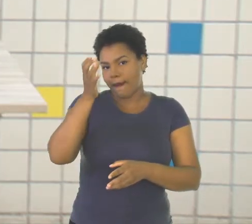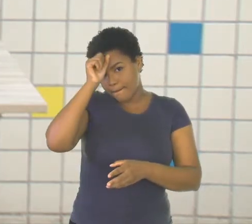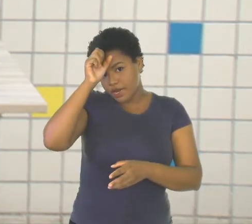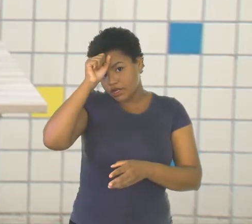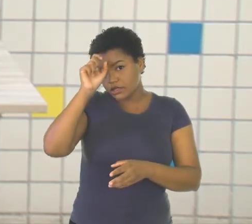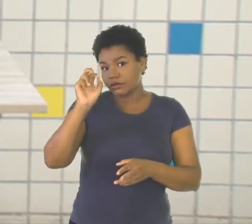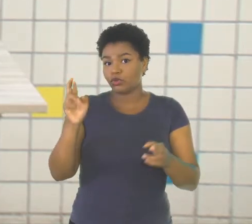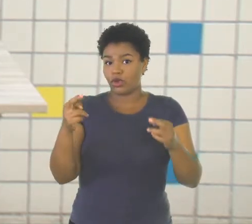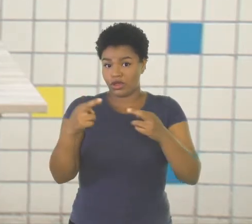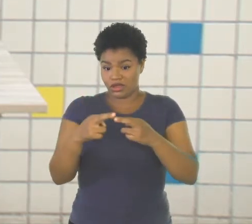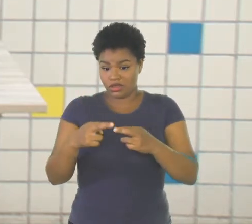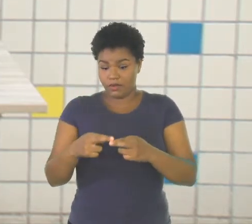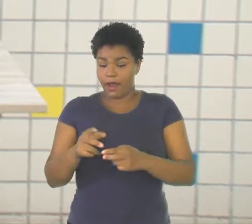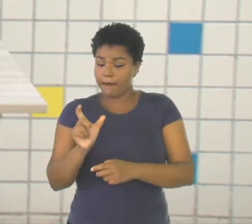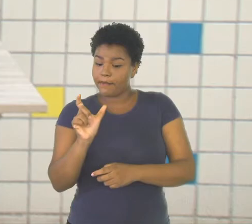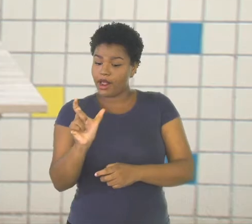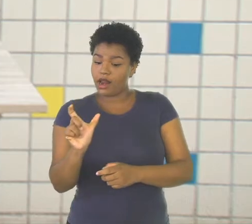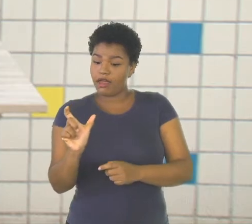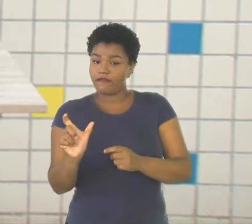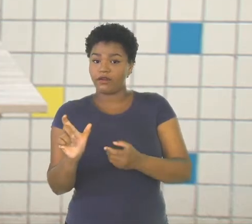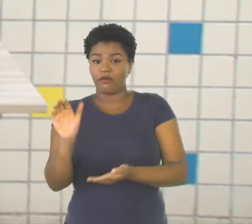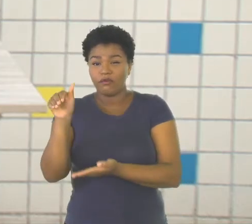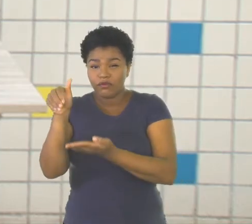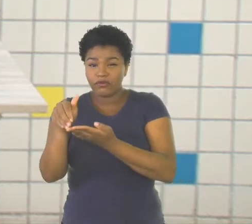são palavras que possuem as terminações